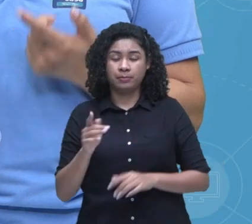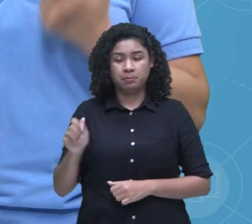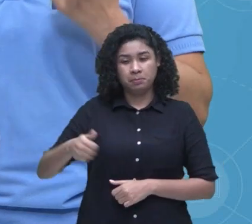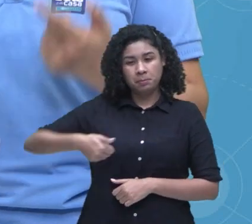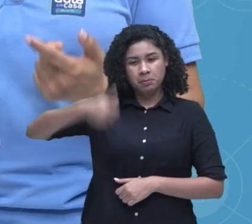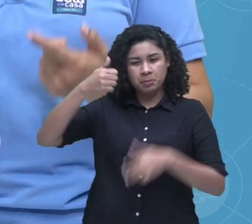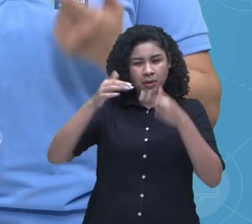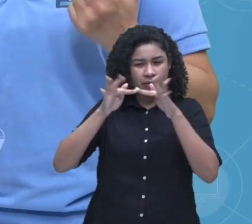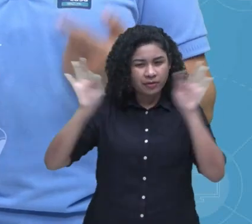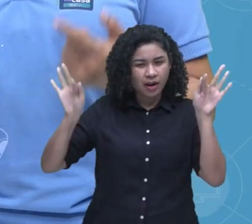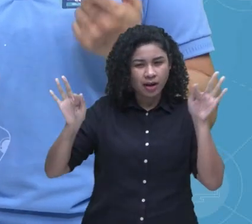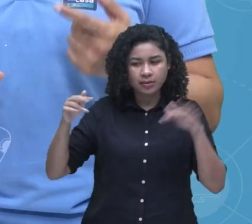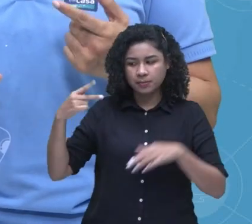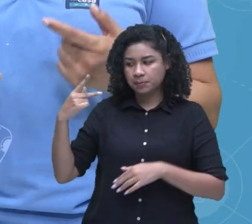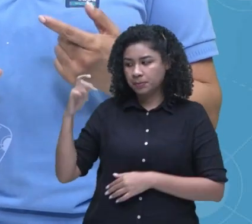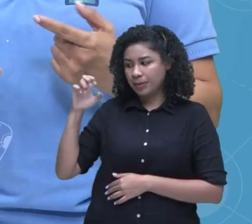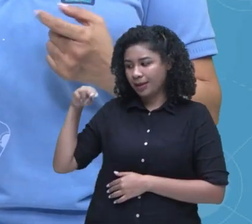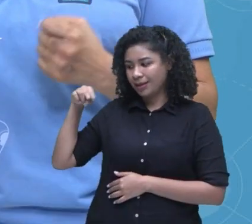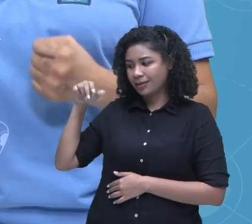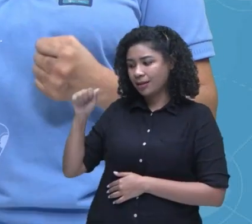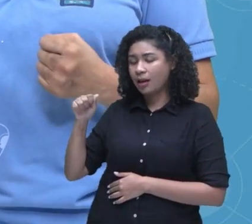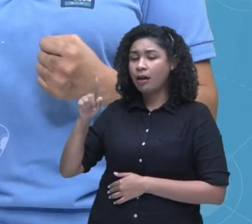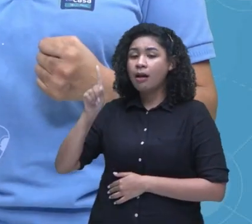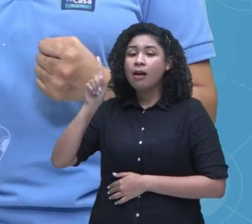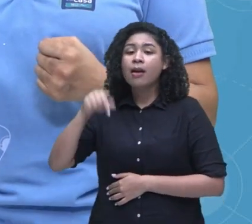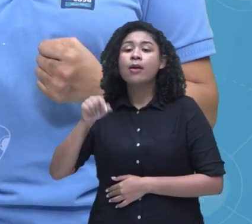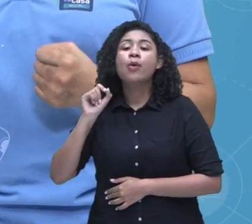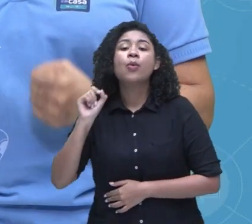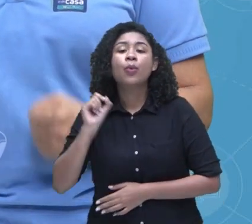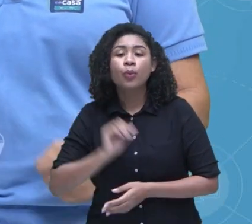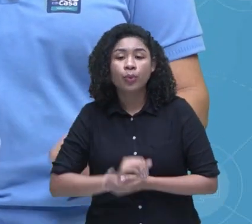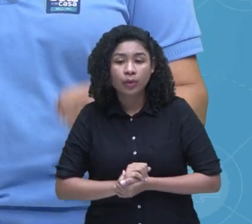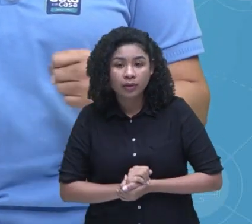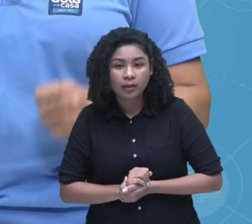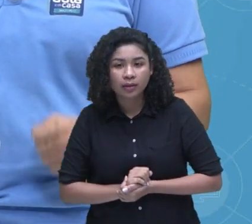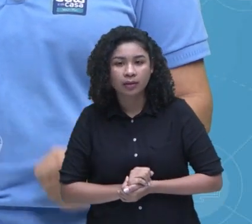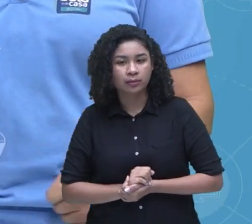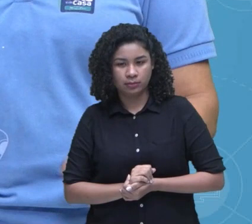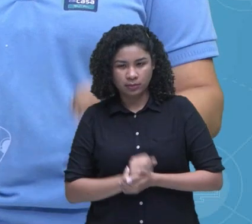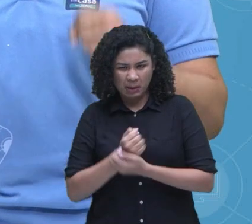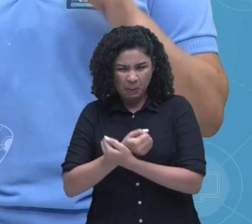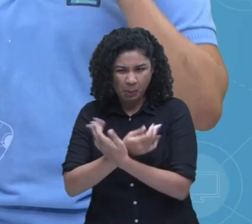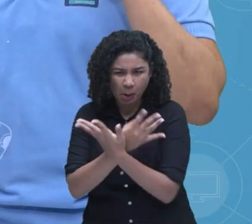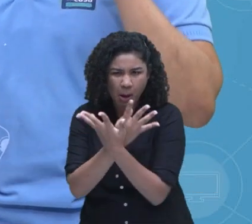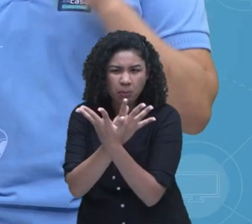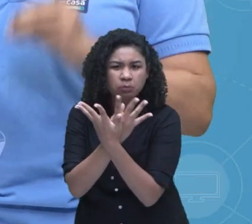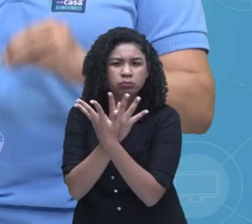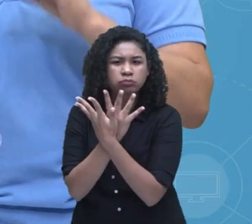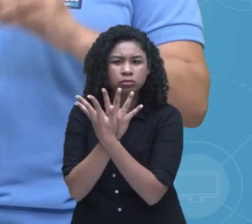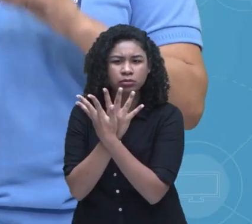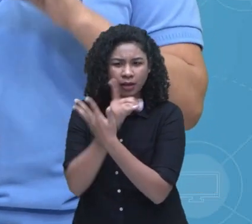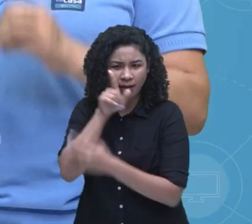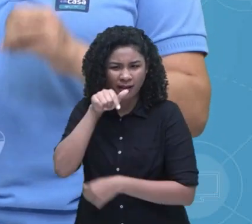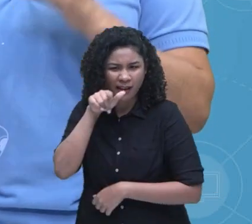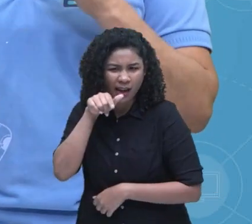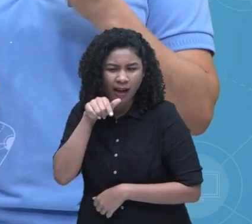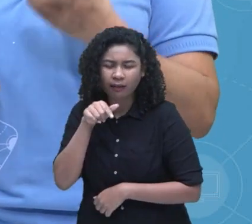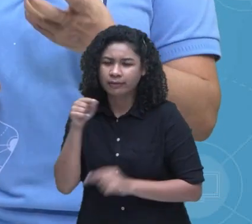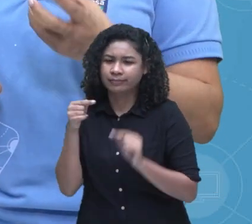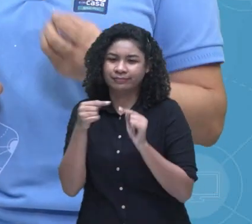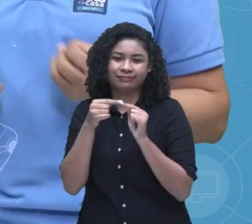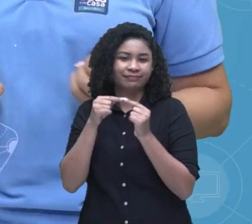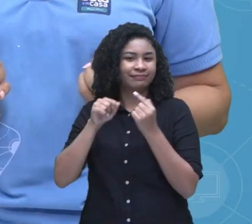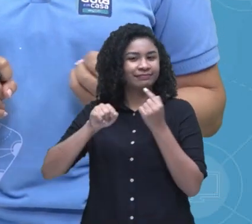Quando eu digo que pena que você não poderá ir à festa, eu não estou me referindo ao mesmo sentido